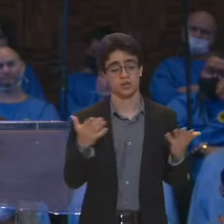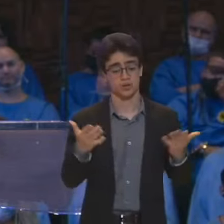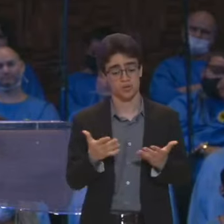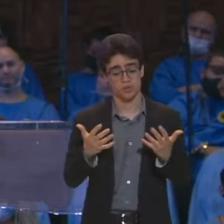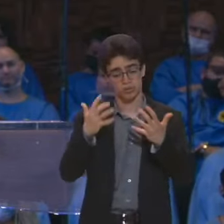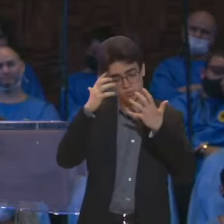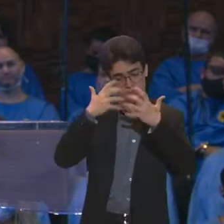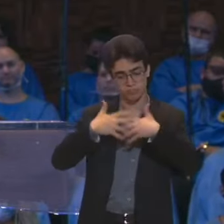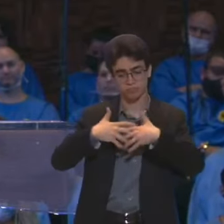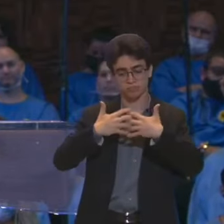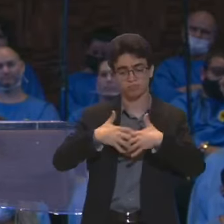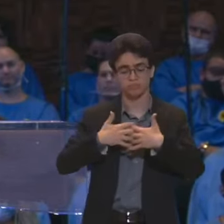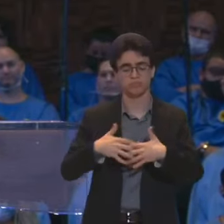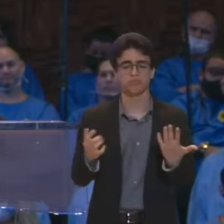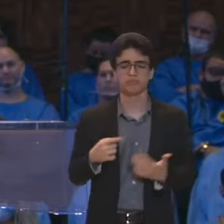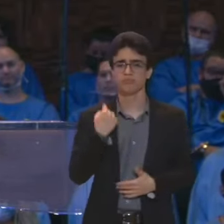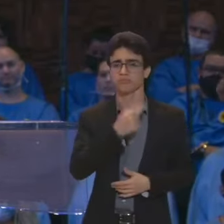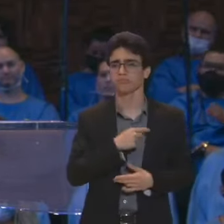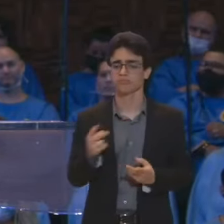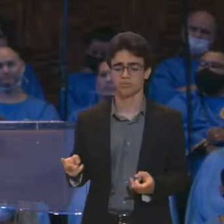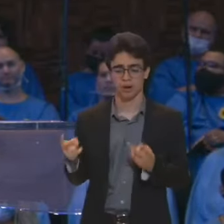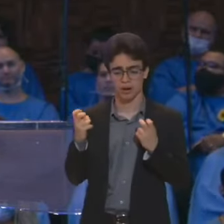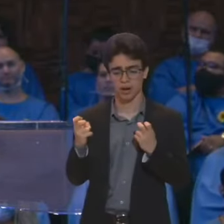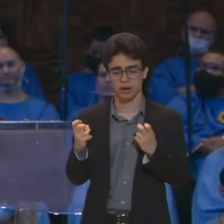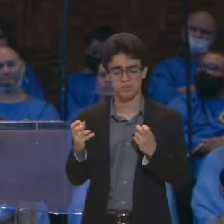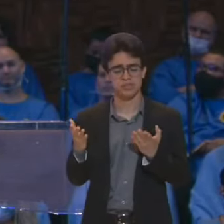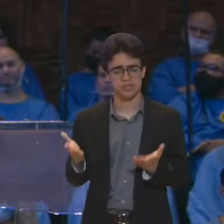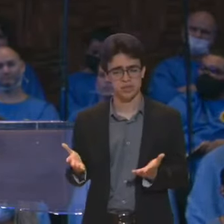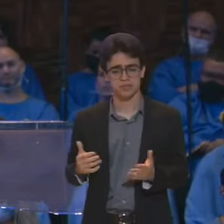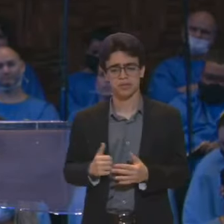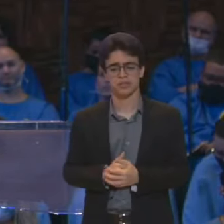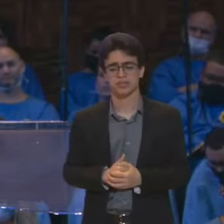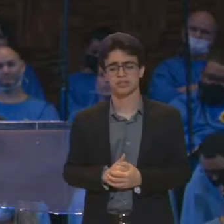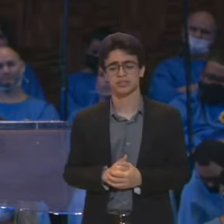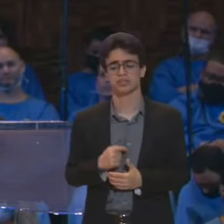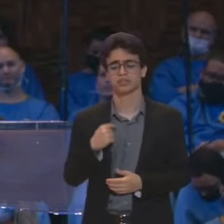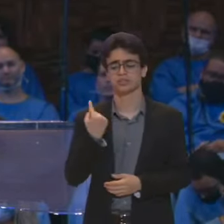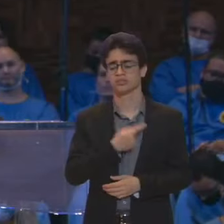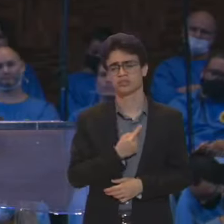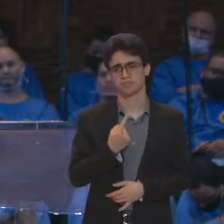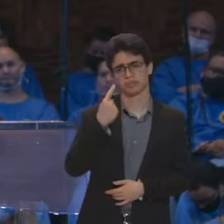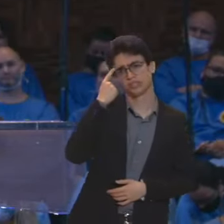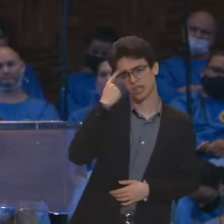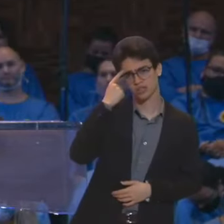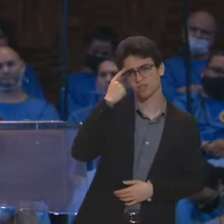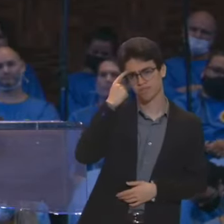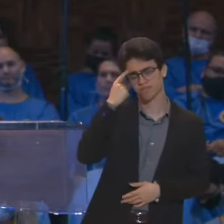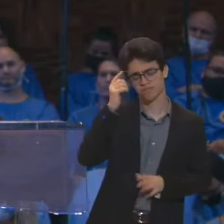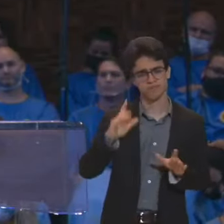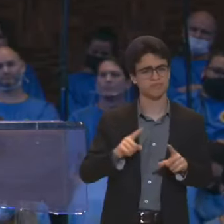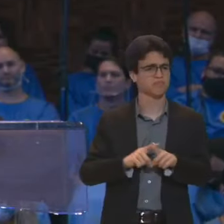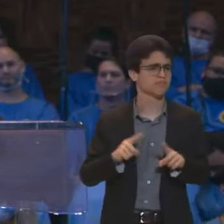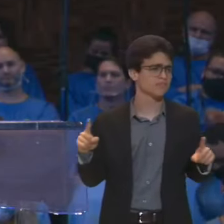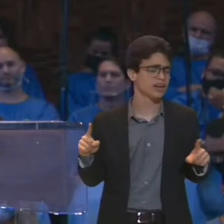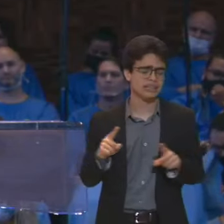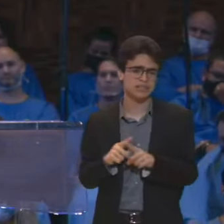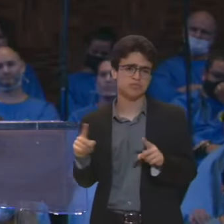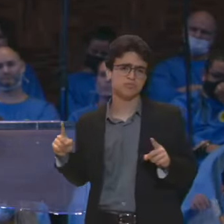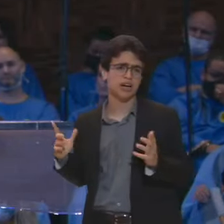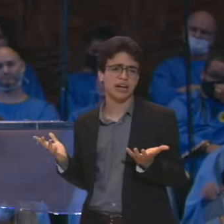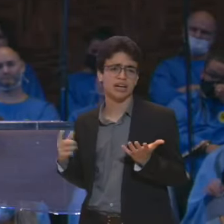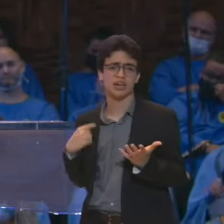noite. Porque vendo essa situação toda, a gente fica pensando, mas